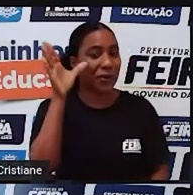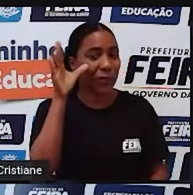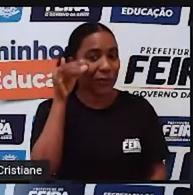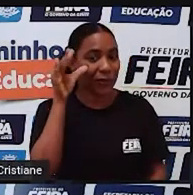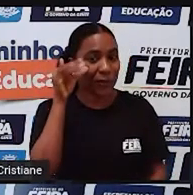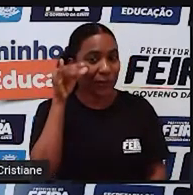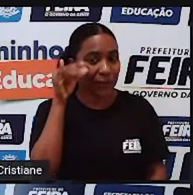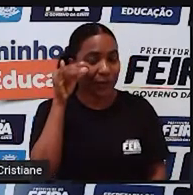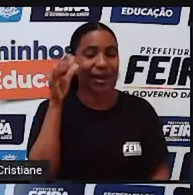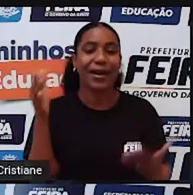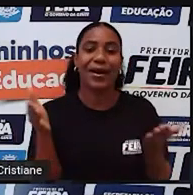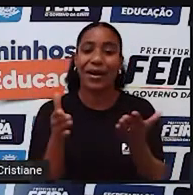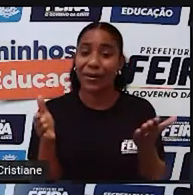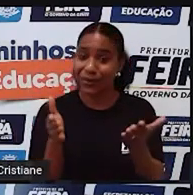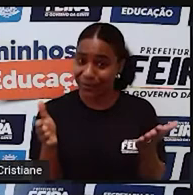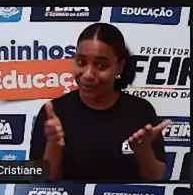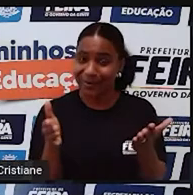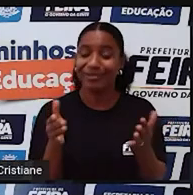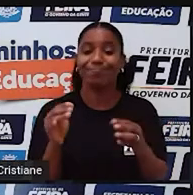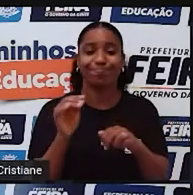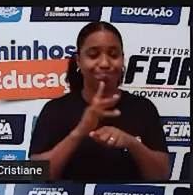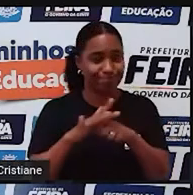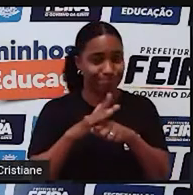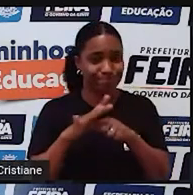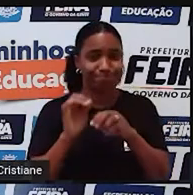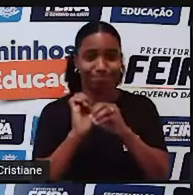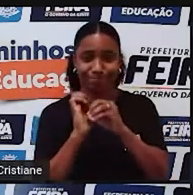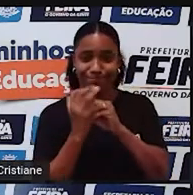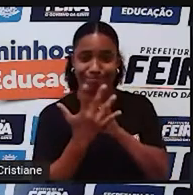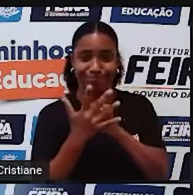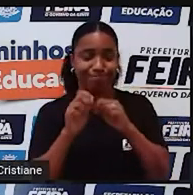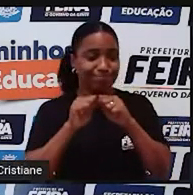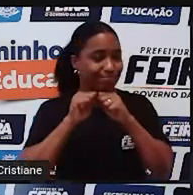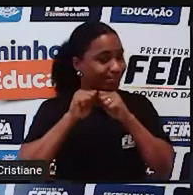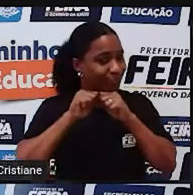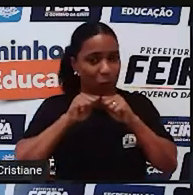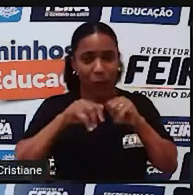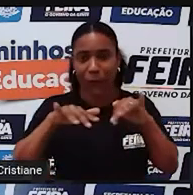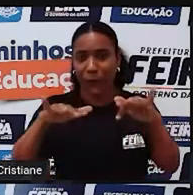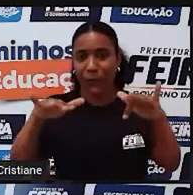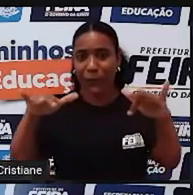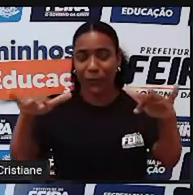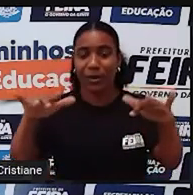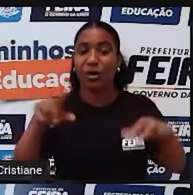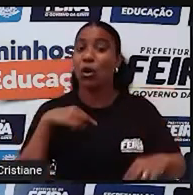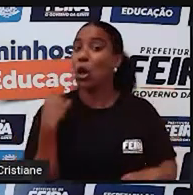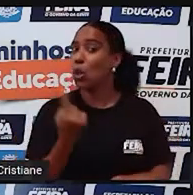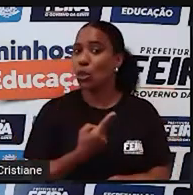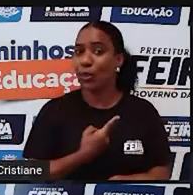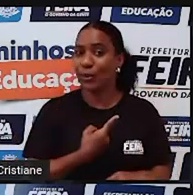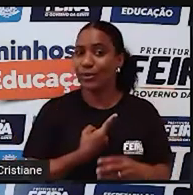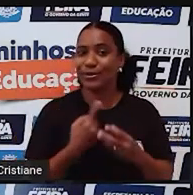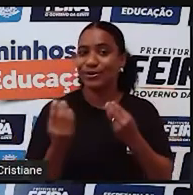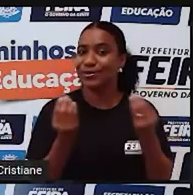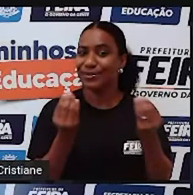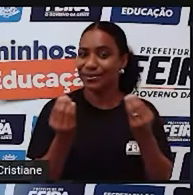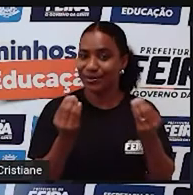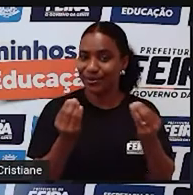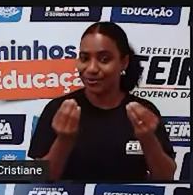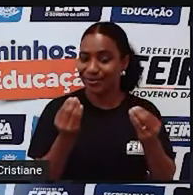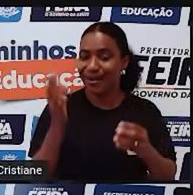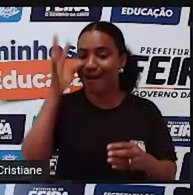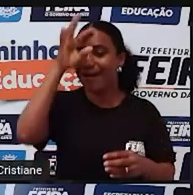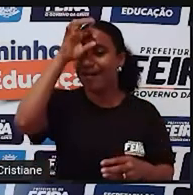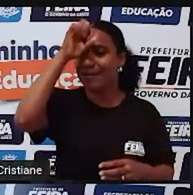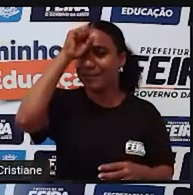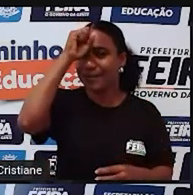curiosidade. Agora, no contexto da pandemia, nós criamos novas maneiras de se cumprimentar, já que a gente não pode estar